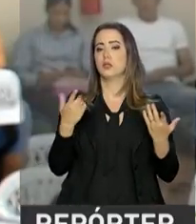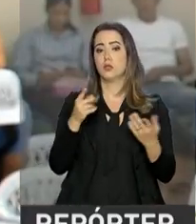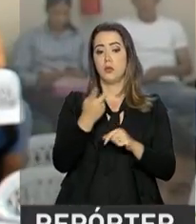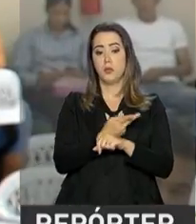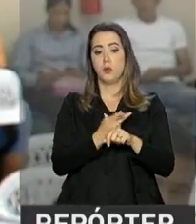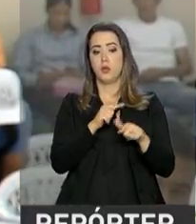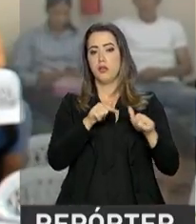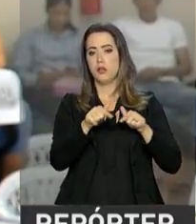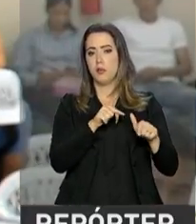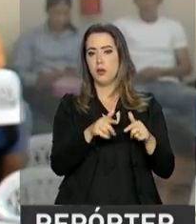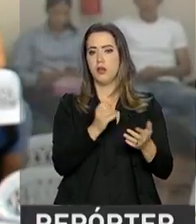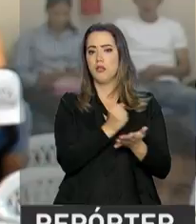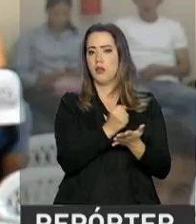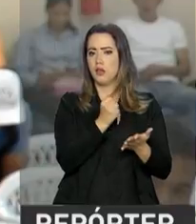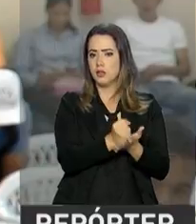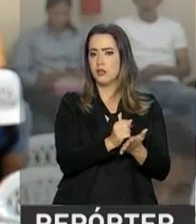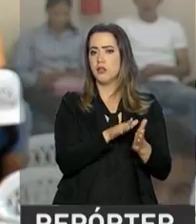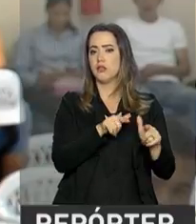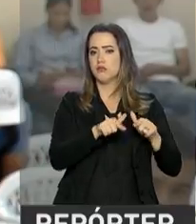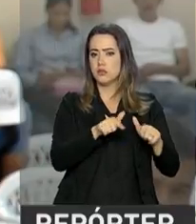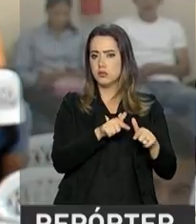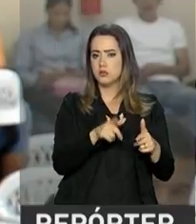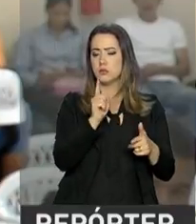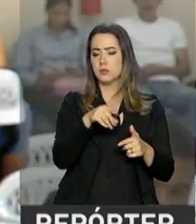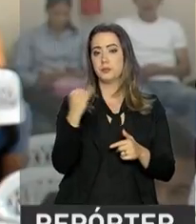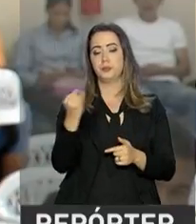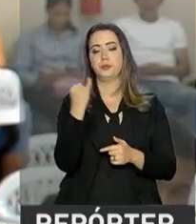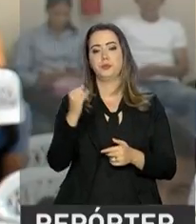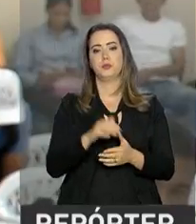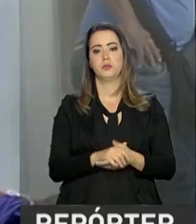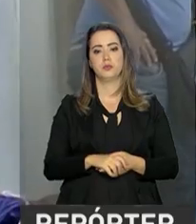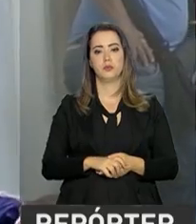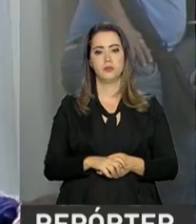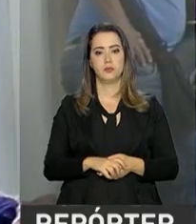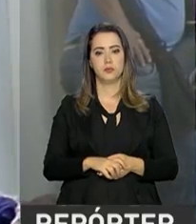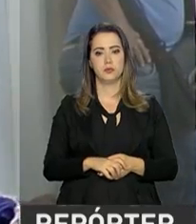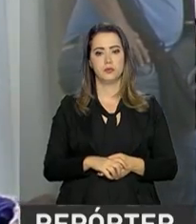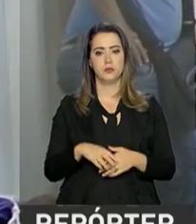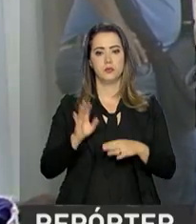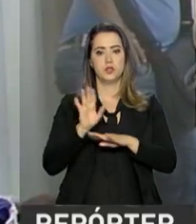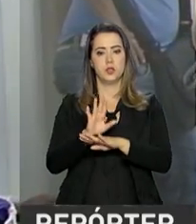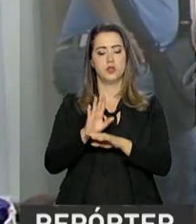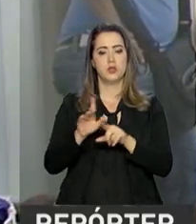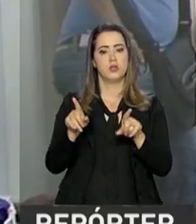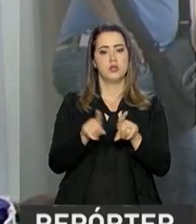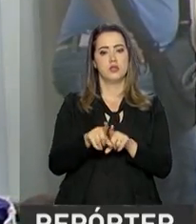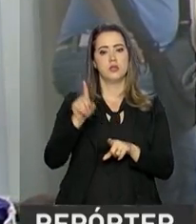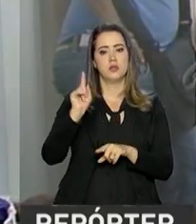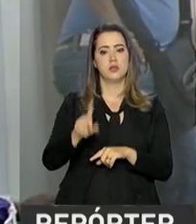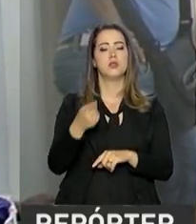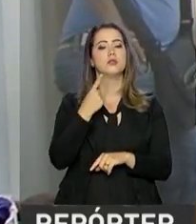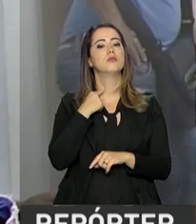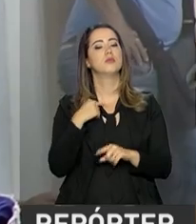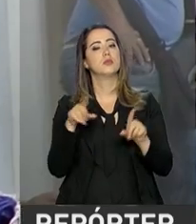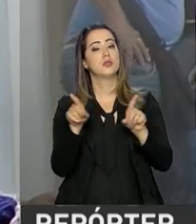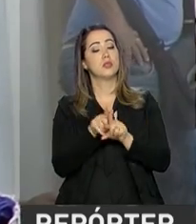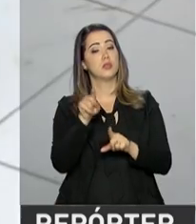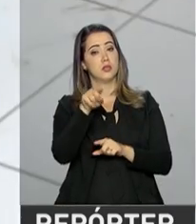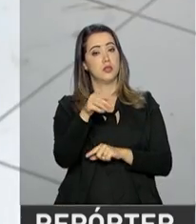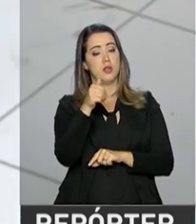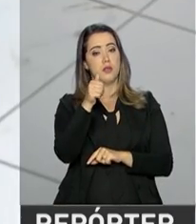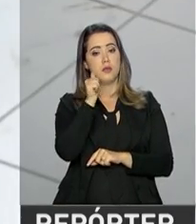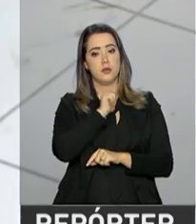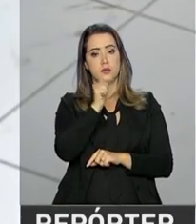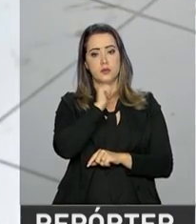trabalho como uma ferramenta de tudo de integração e de auto suficiência contribuirá também desejo de suas belles ela